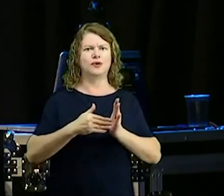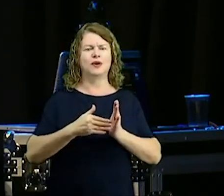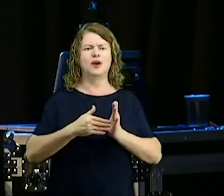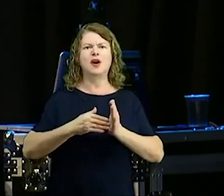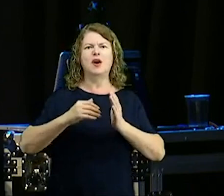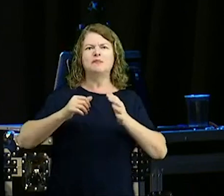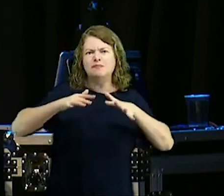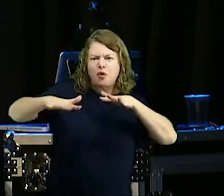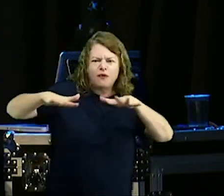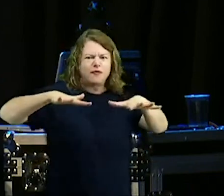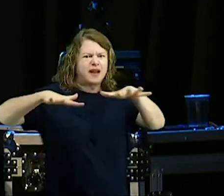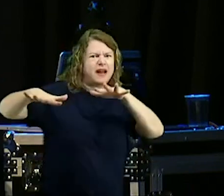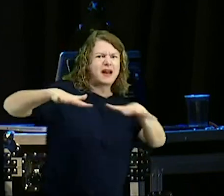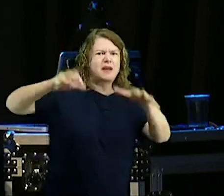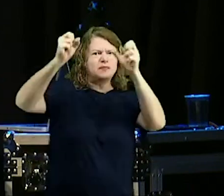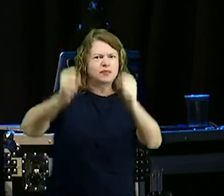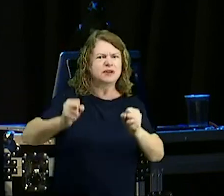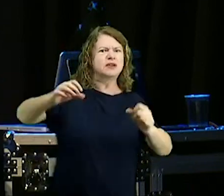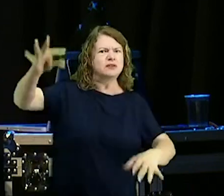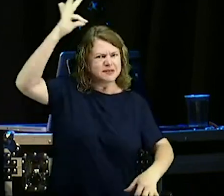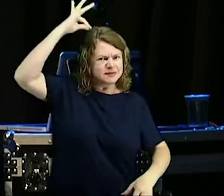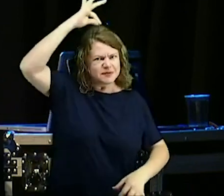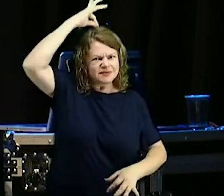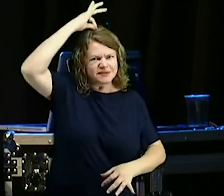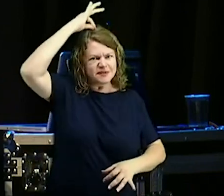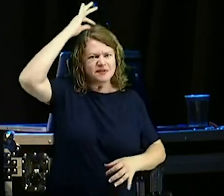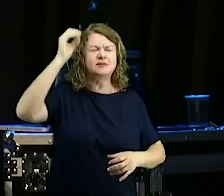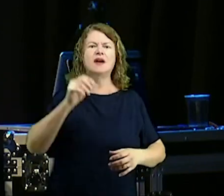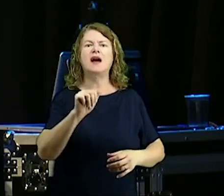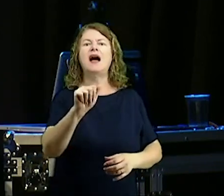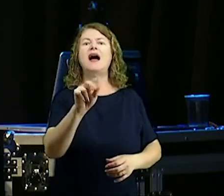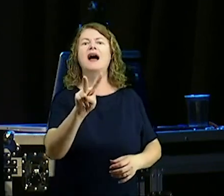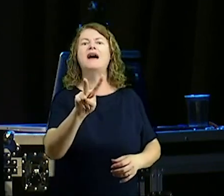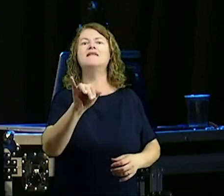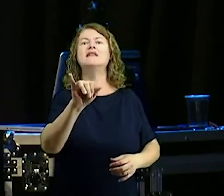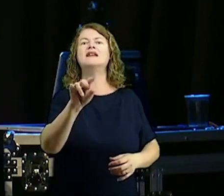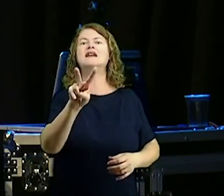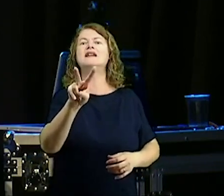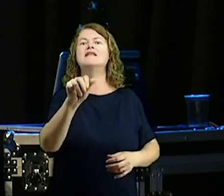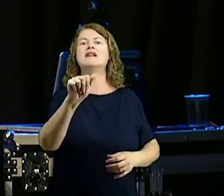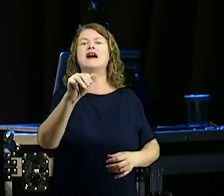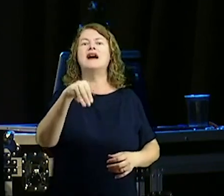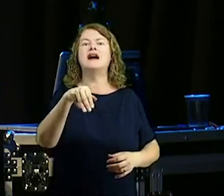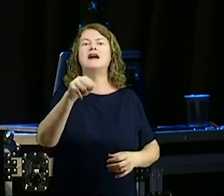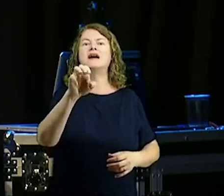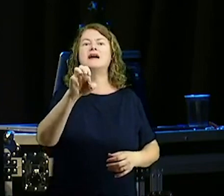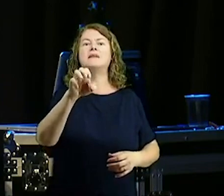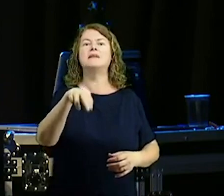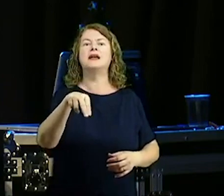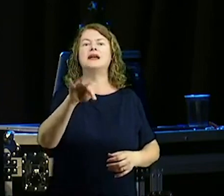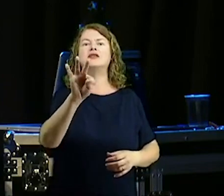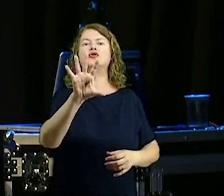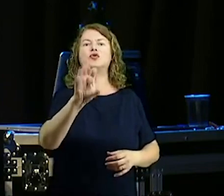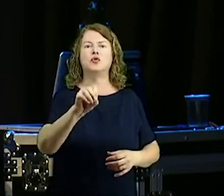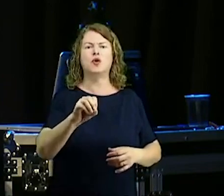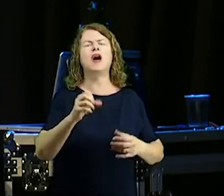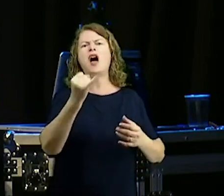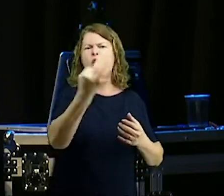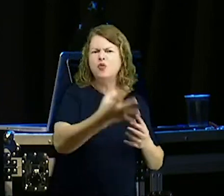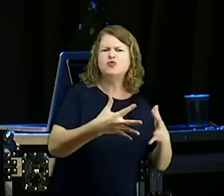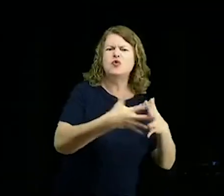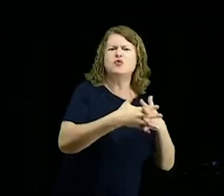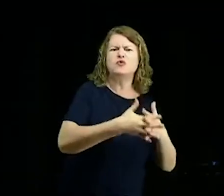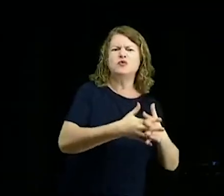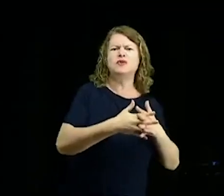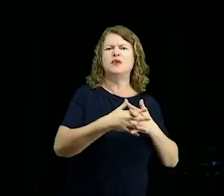do povo. Tem muita gente que confunde avivamento com alguém orar em línguas, ou com alguém receber um dom profético.